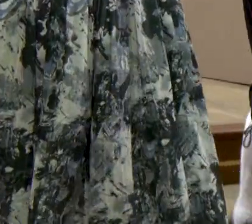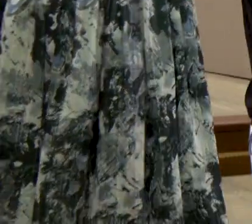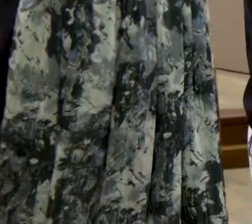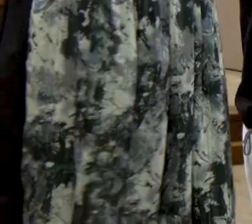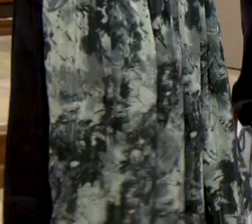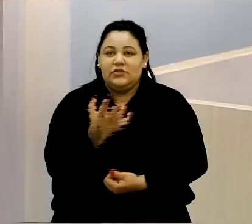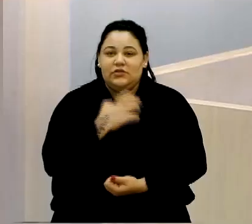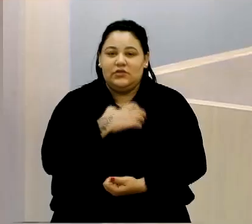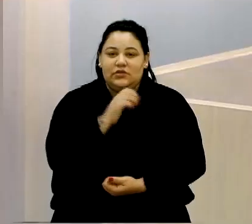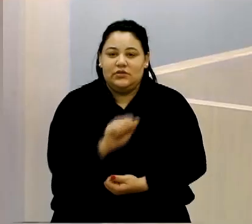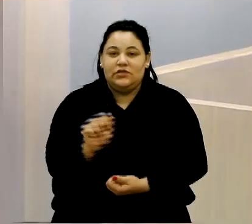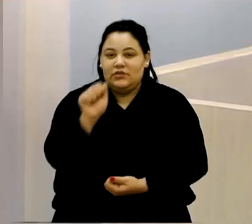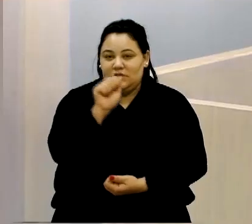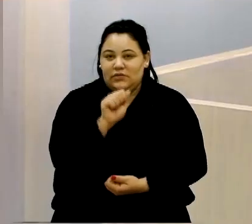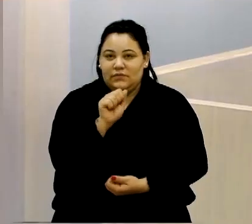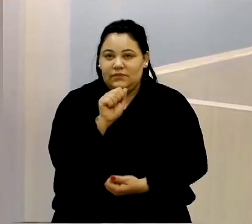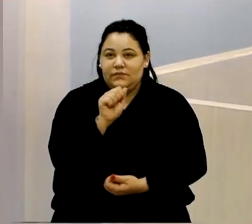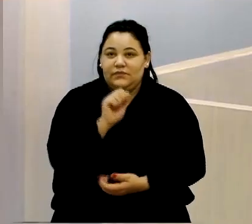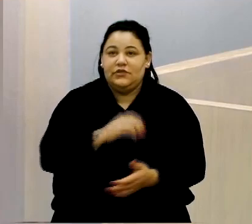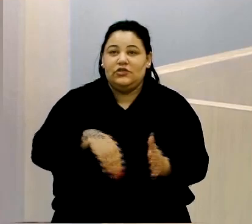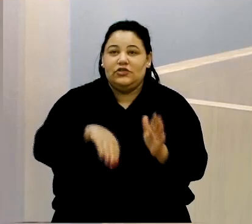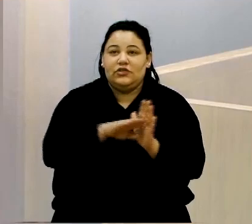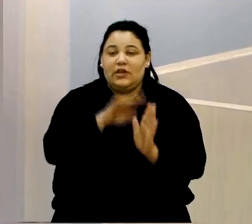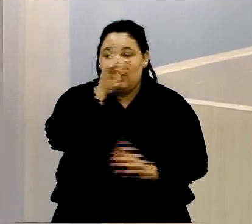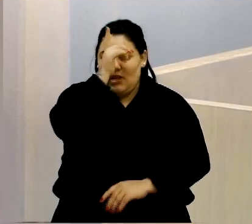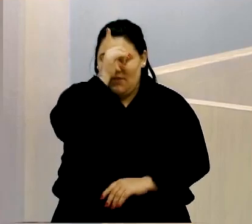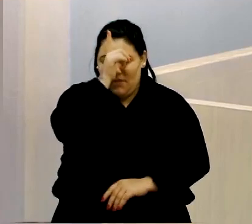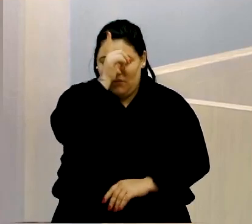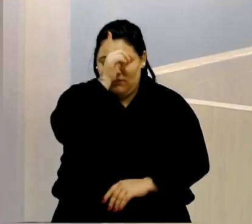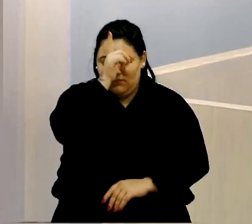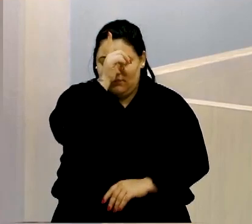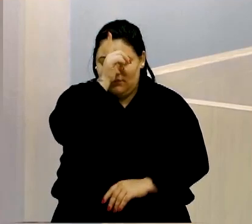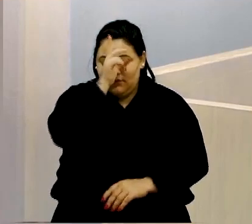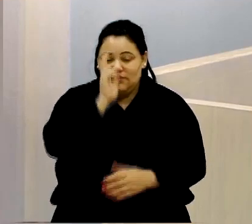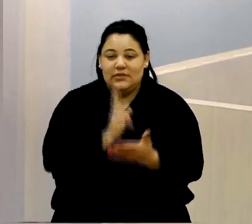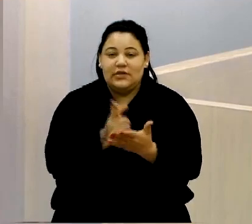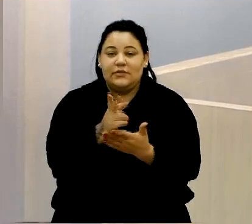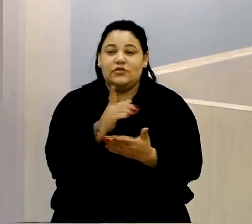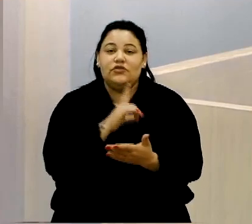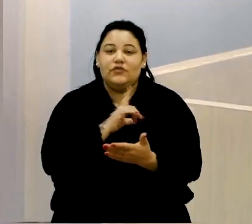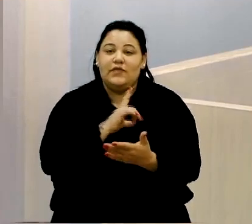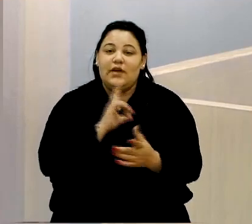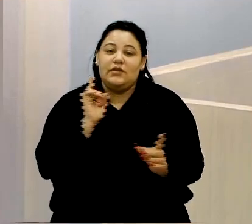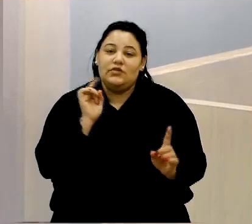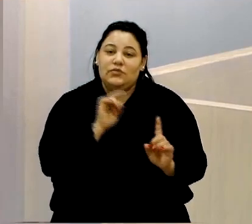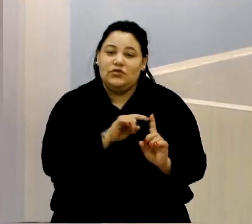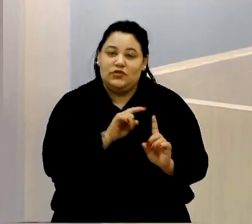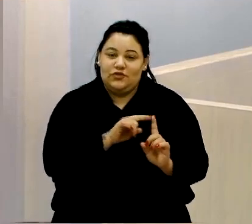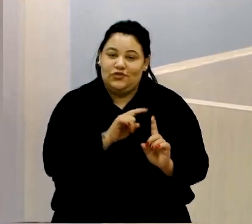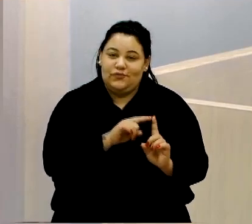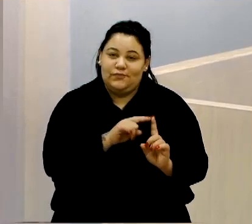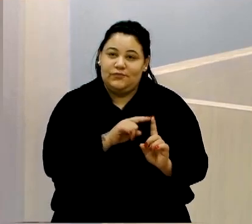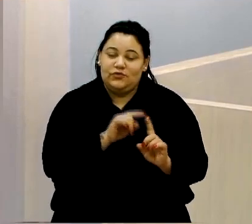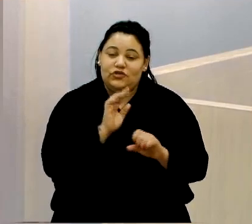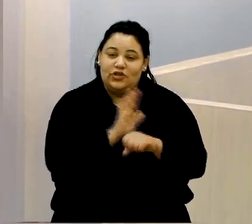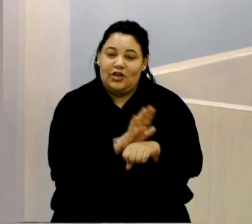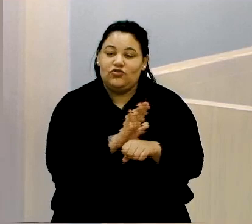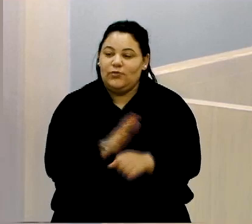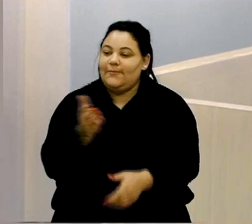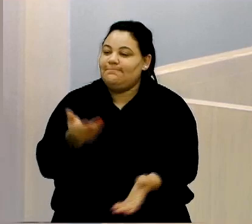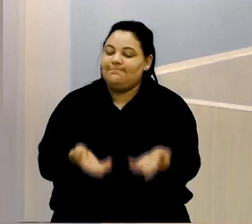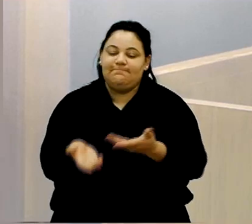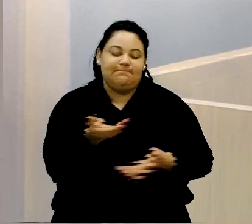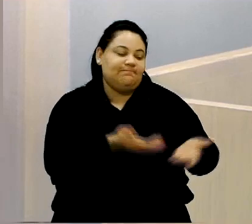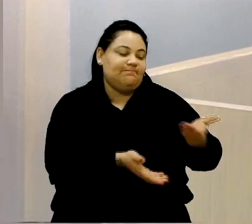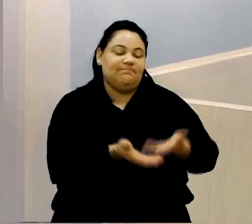chegada dos alemães, sempre tiveram este princípio de ajuda simultânea.